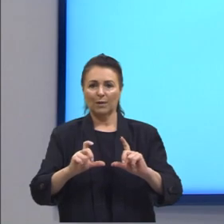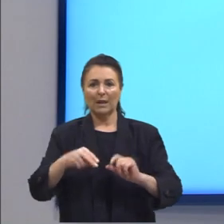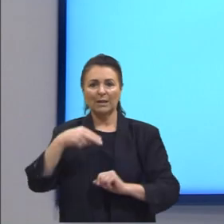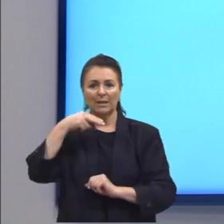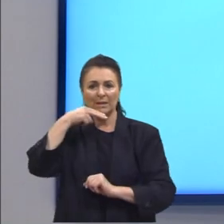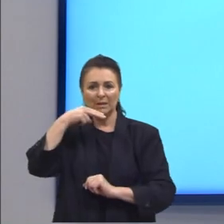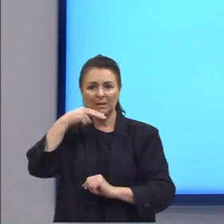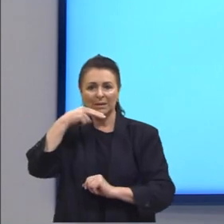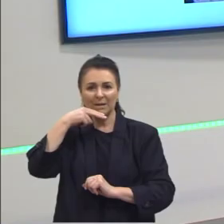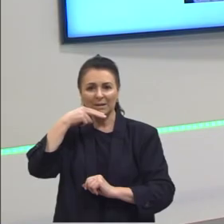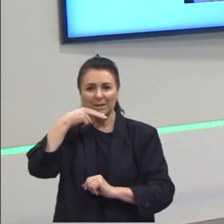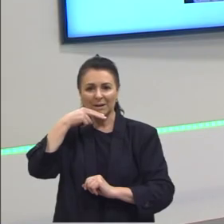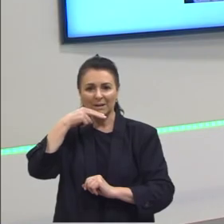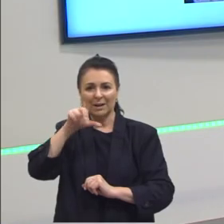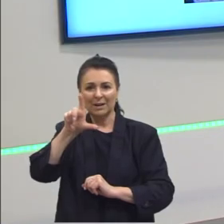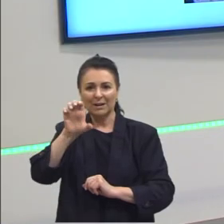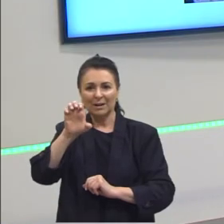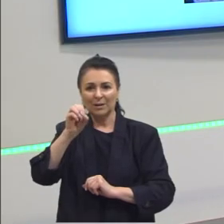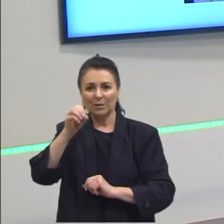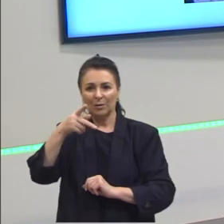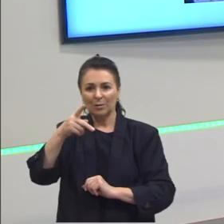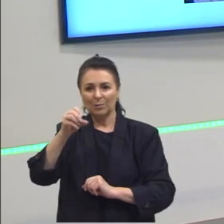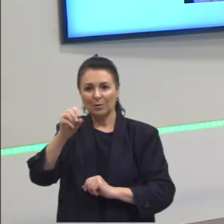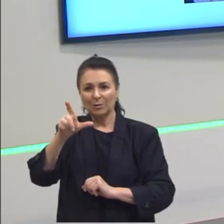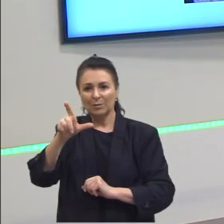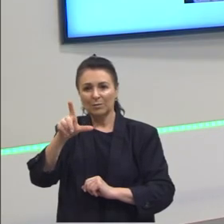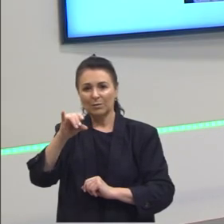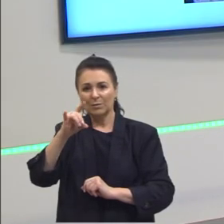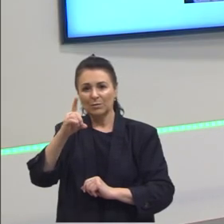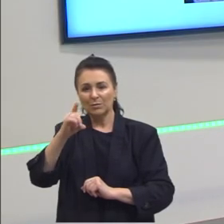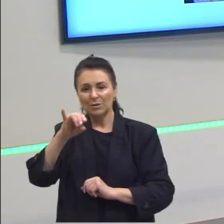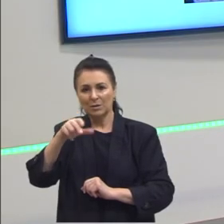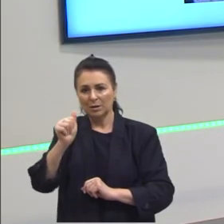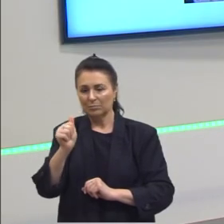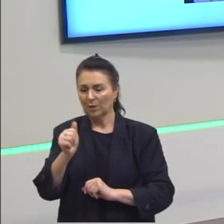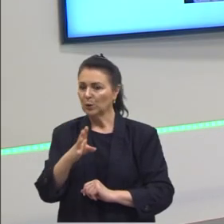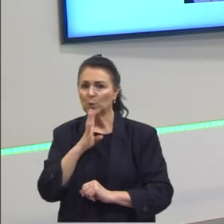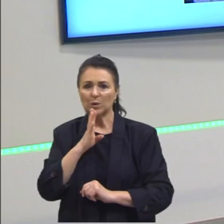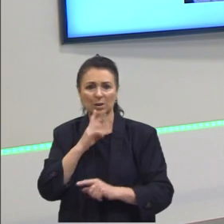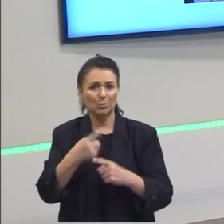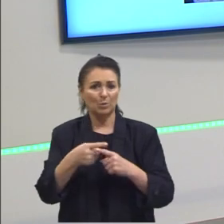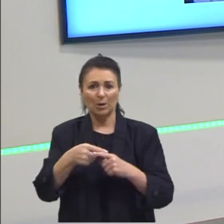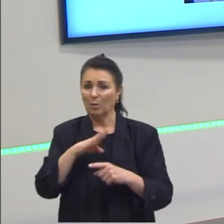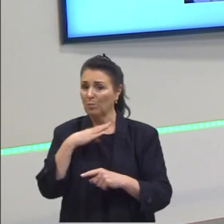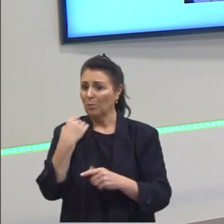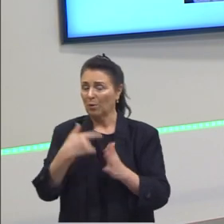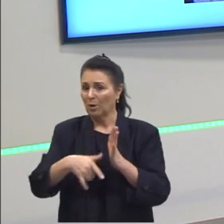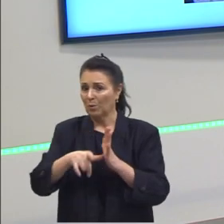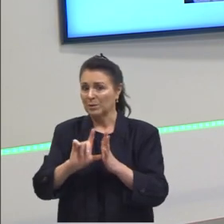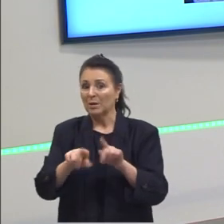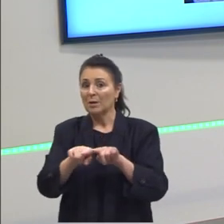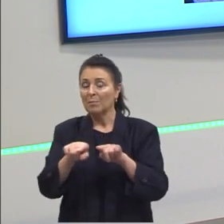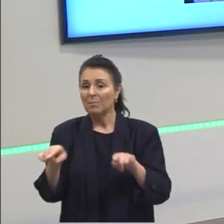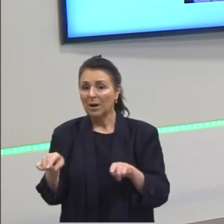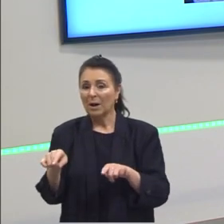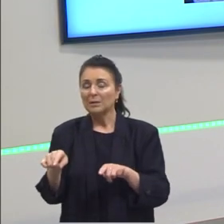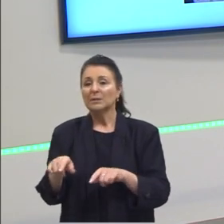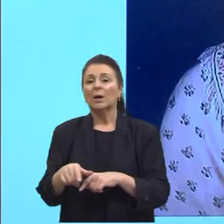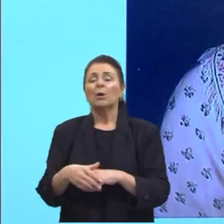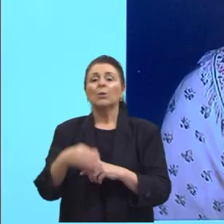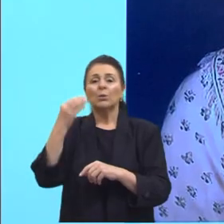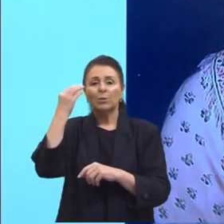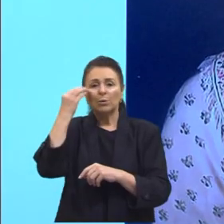neta da Imperatriz Leopoldina que ela acabou não conhecendo nela morre antes mas Dom Pedro Segundo depois vai ter um